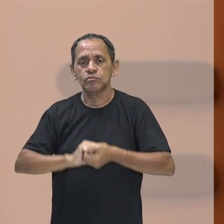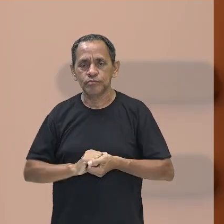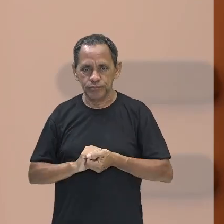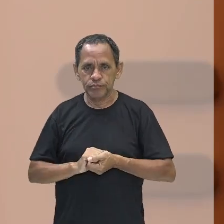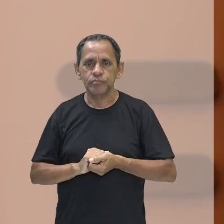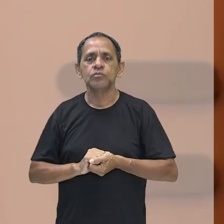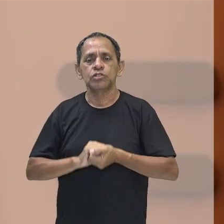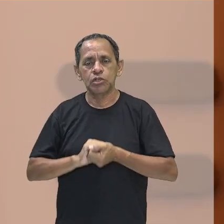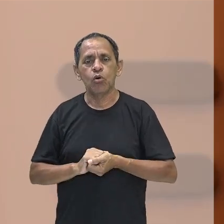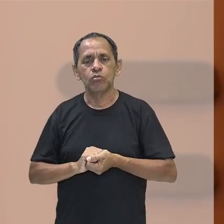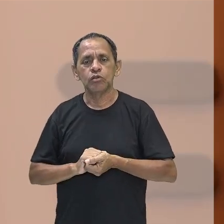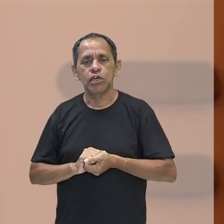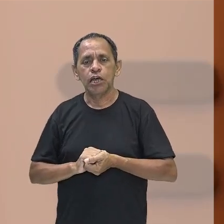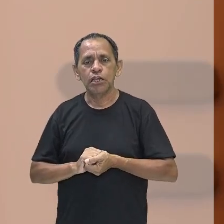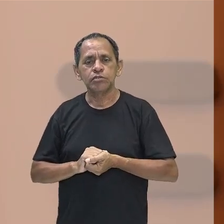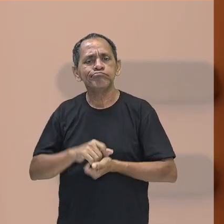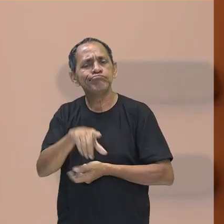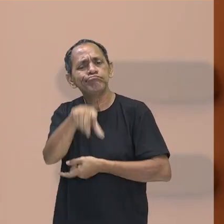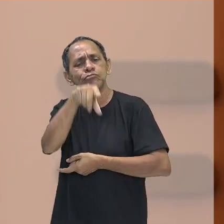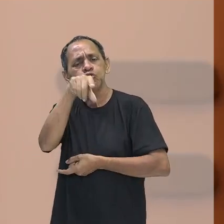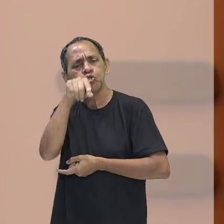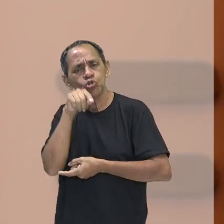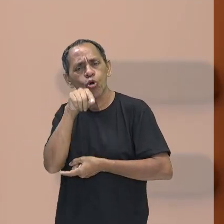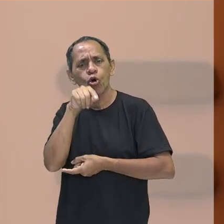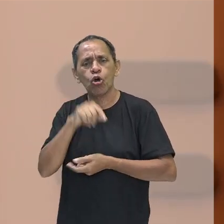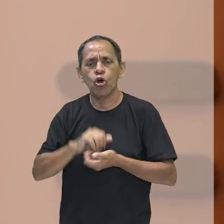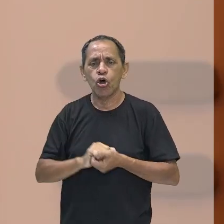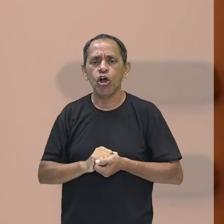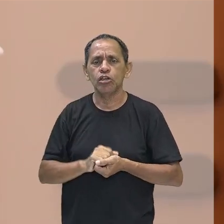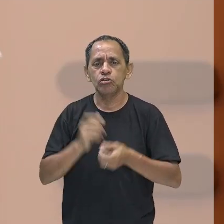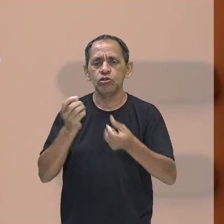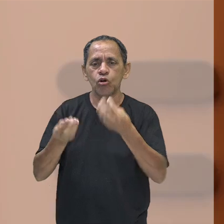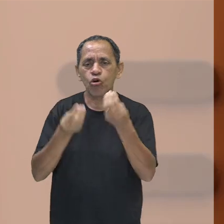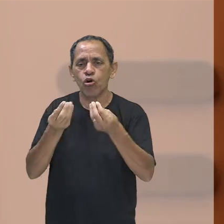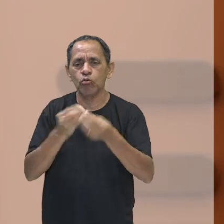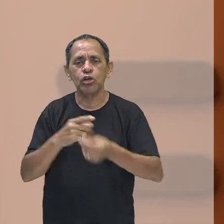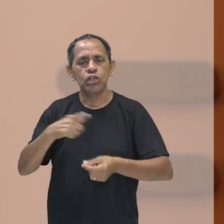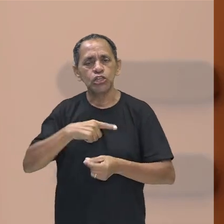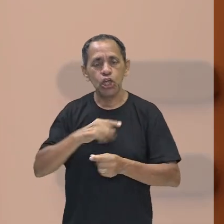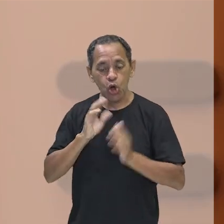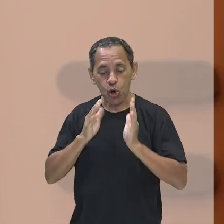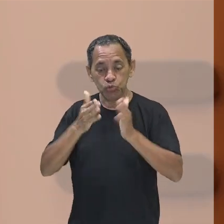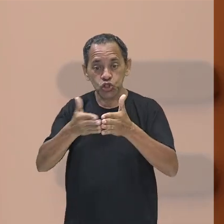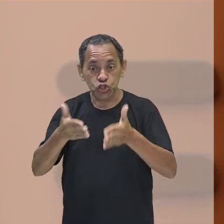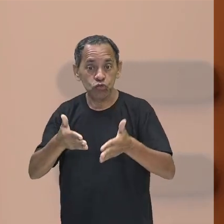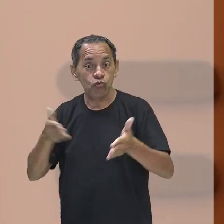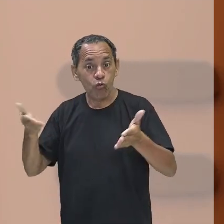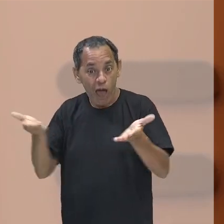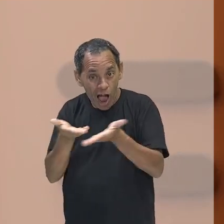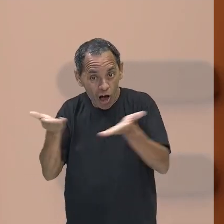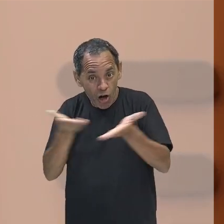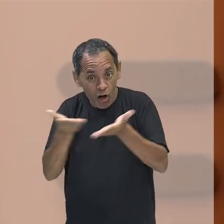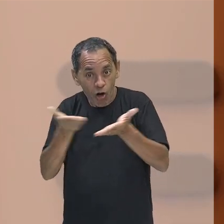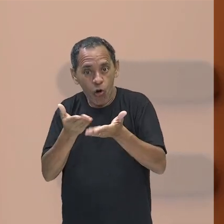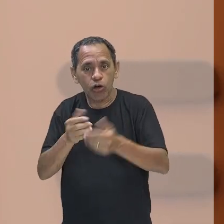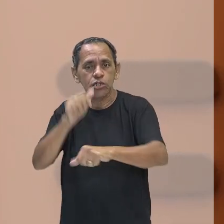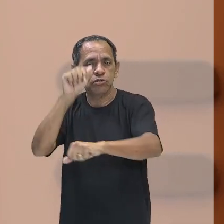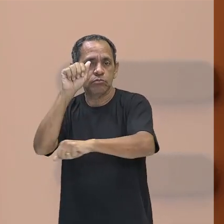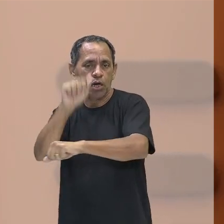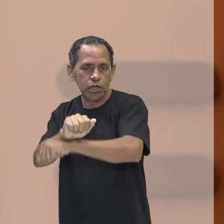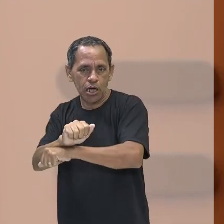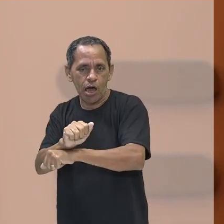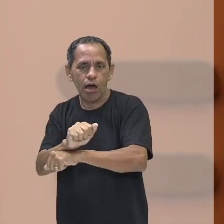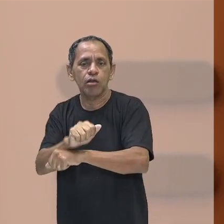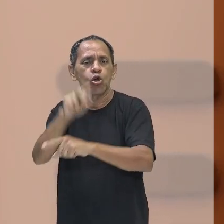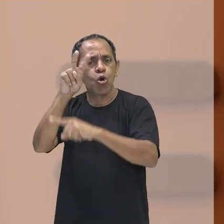sedentarizar. Eles buscam então uma terra fértil, que basicamente é ali na margem de rios. A gente sabe